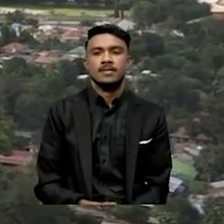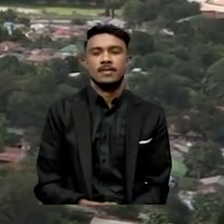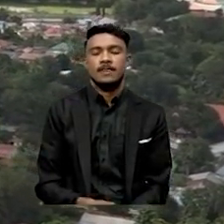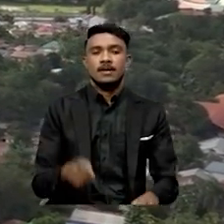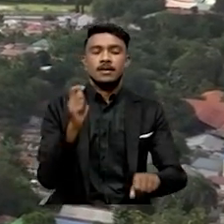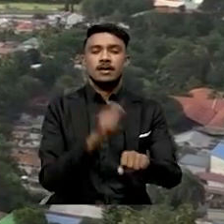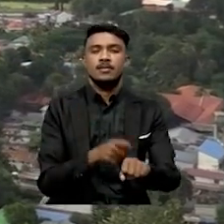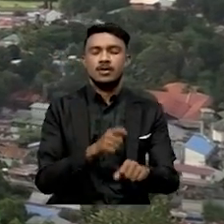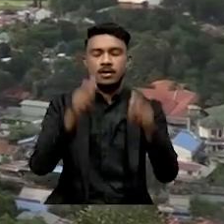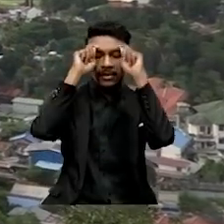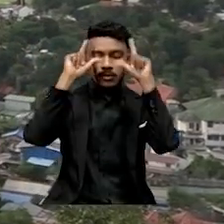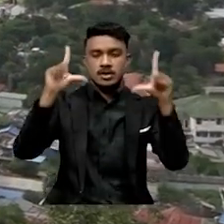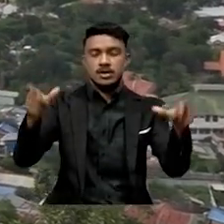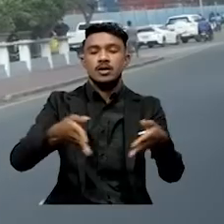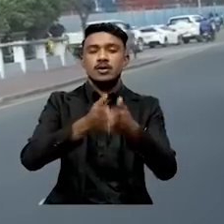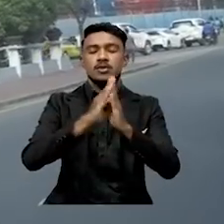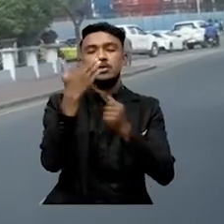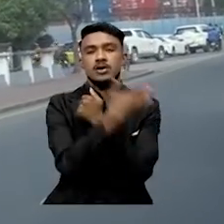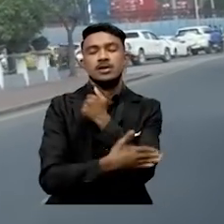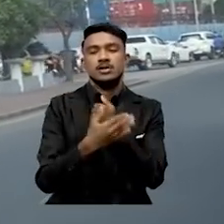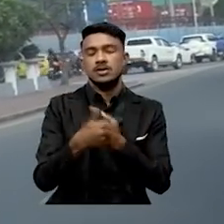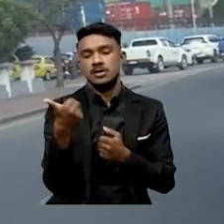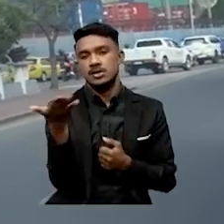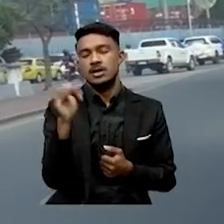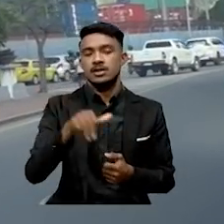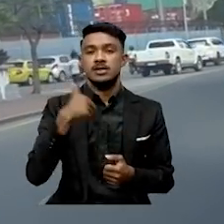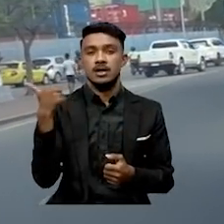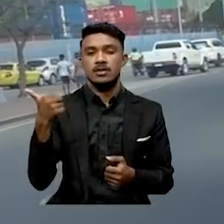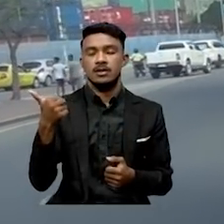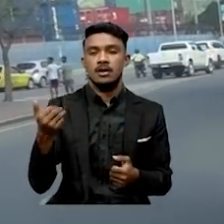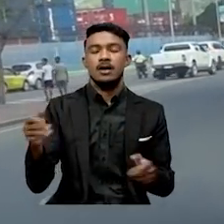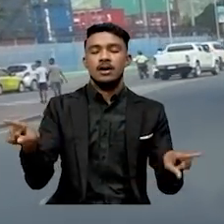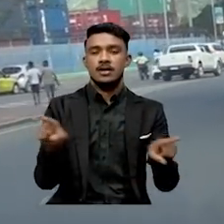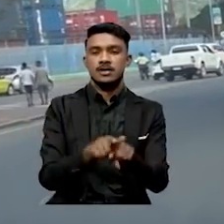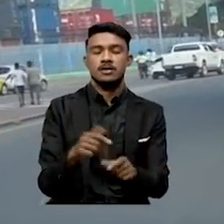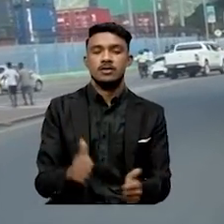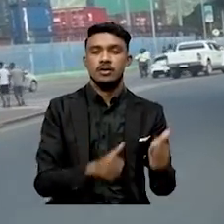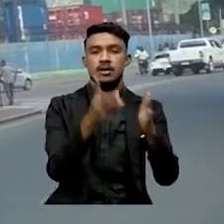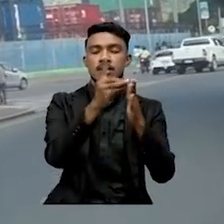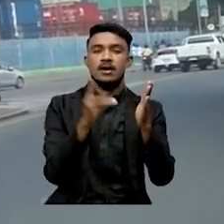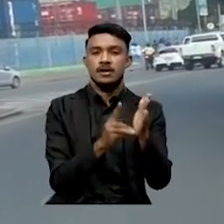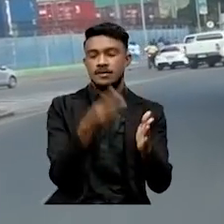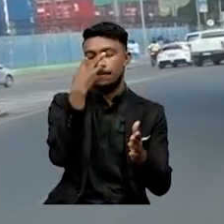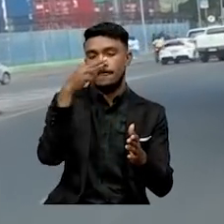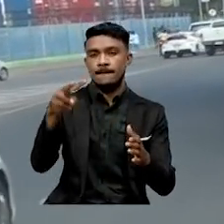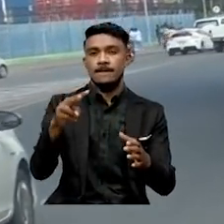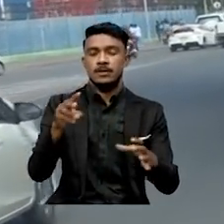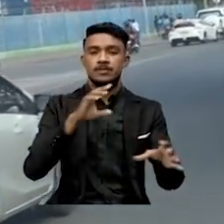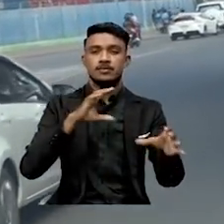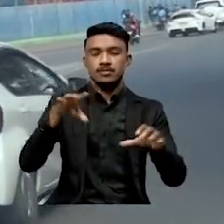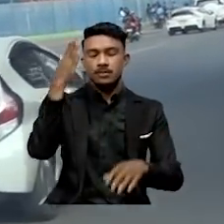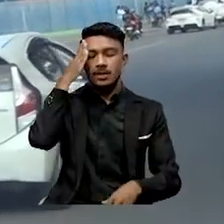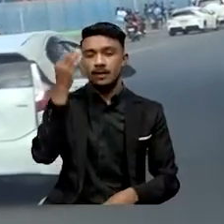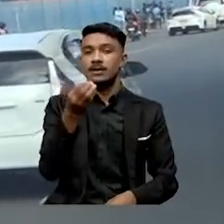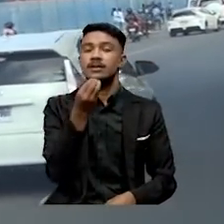durante ne Timor Leste depende liba sa san importasaun husi na san selo nune dados pesquisa, tane consumidor reconhece